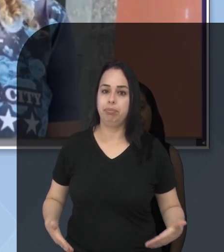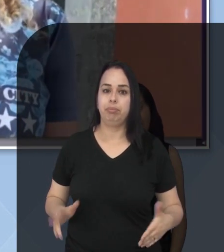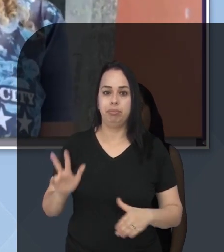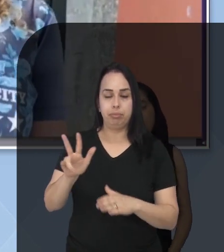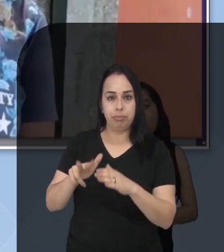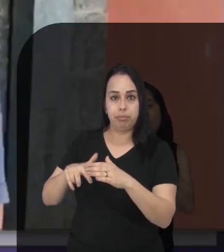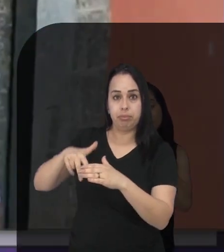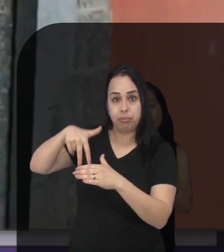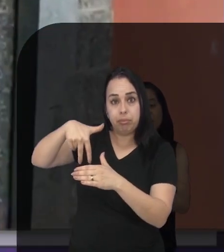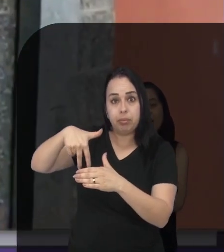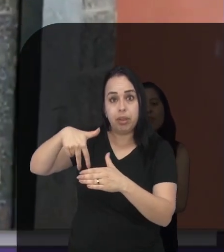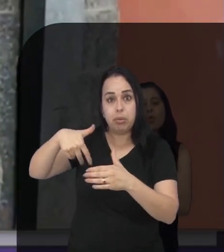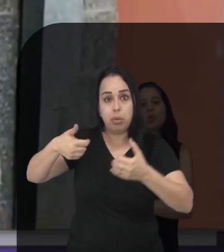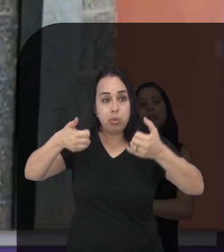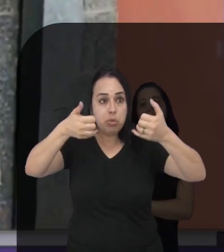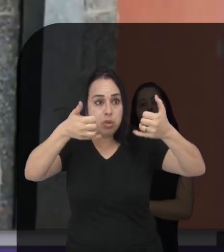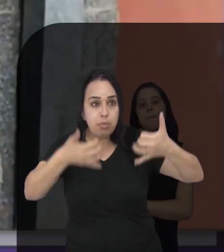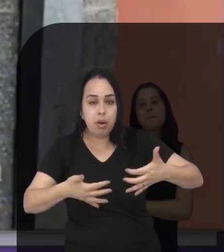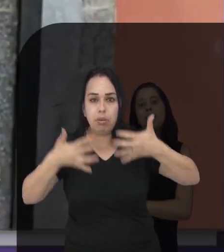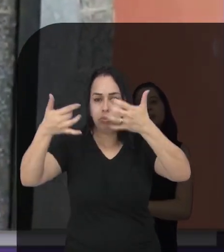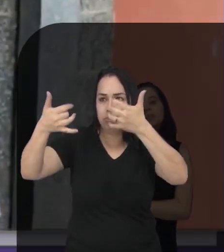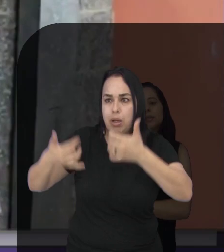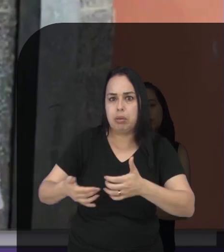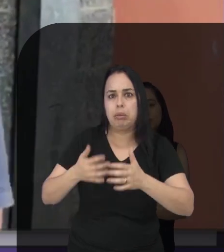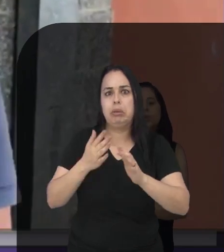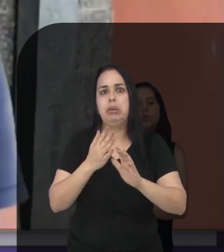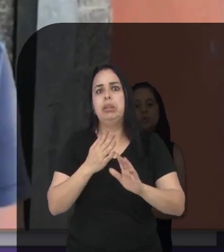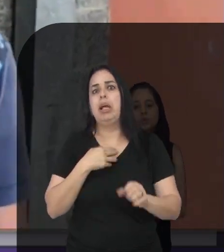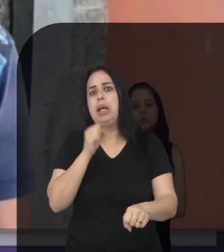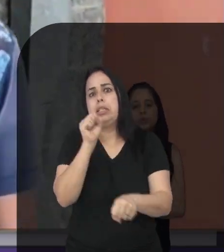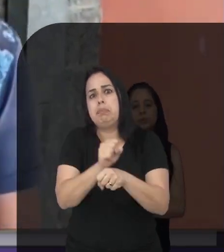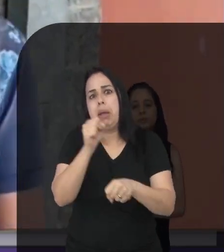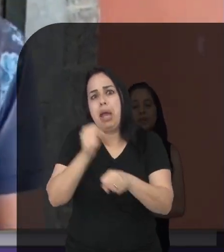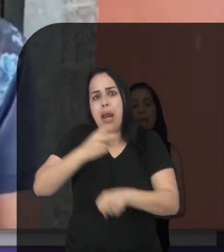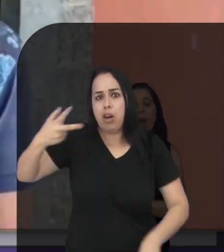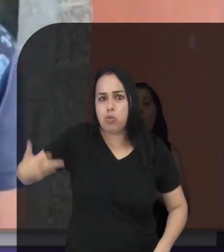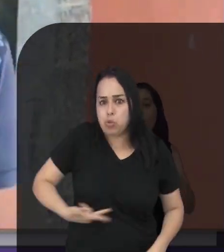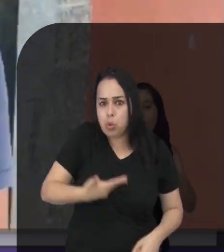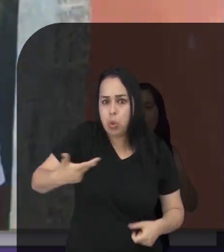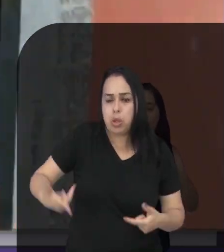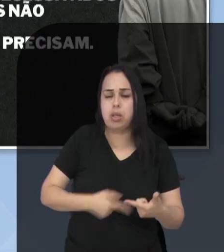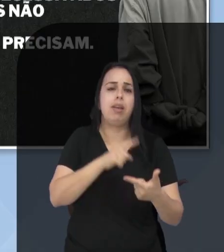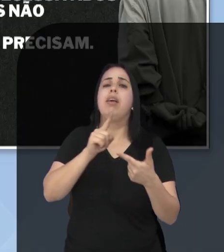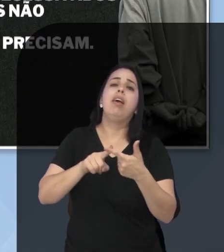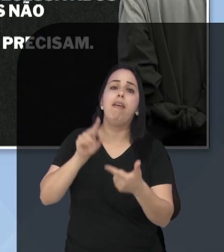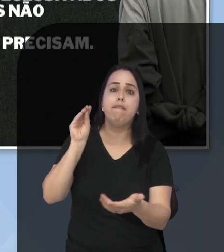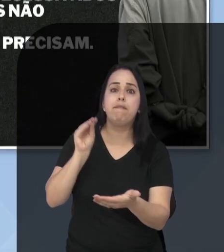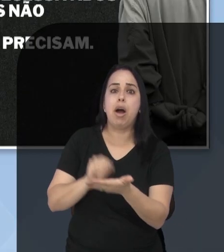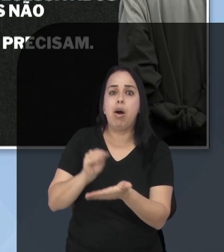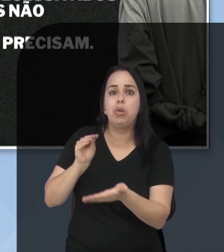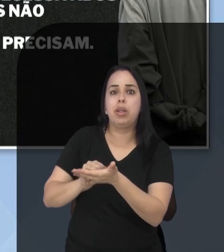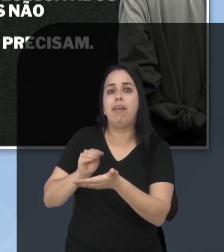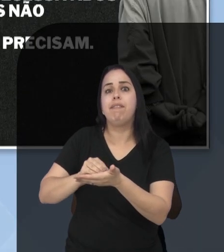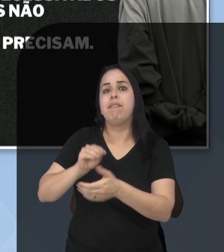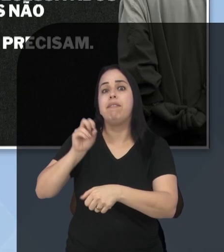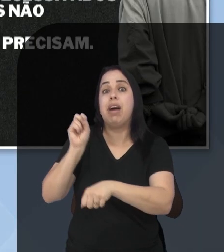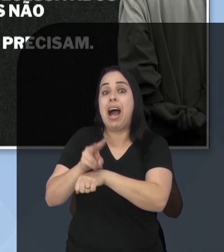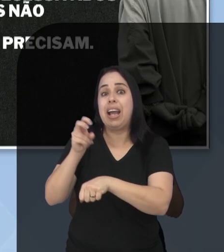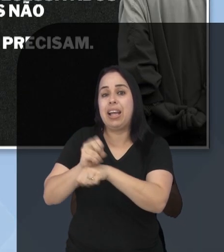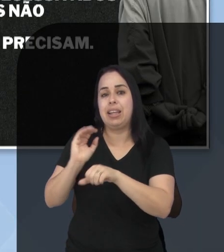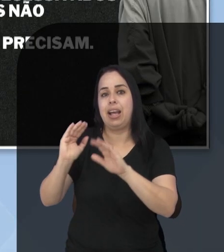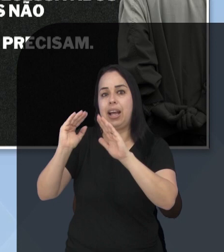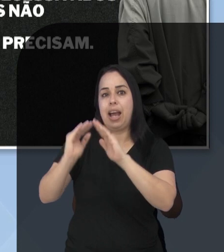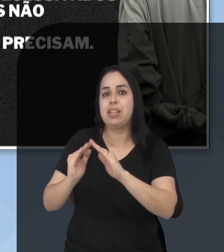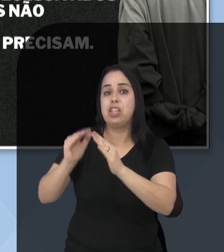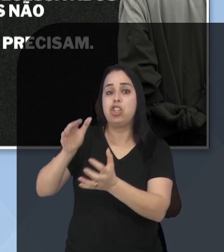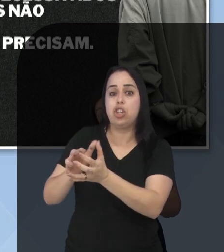Na tribuna, os parlamentares comentaram temas como fila de espera por cirurgias e consultas e falta de vagas em casas de